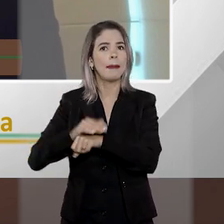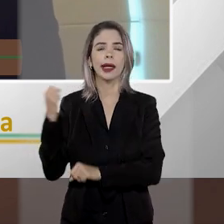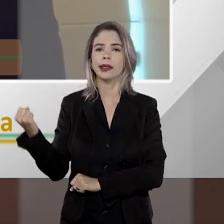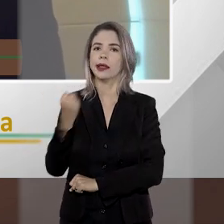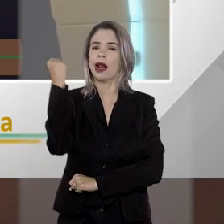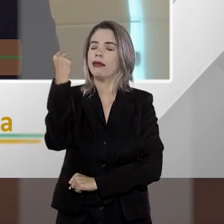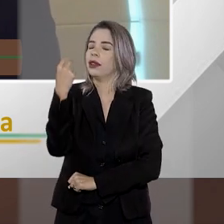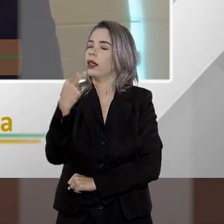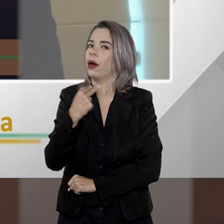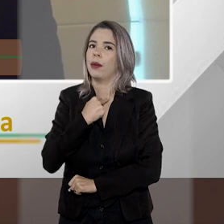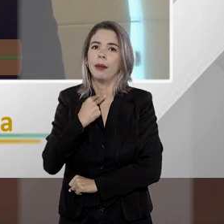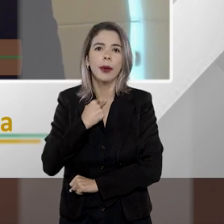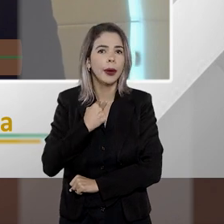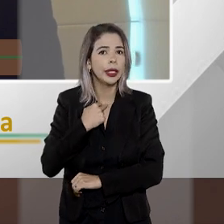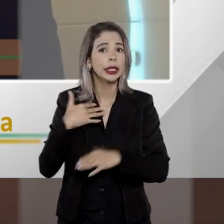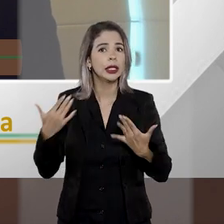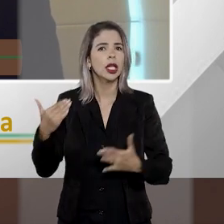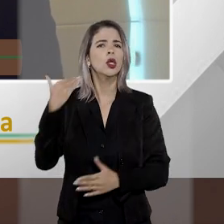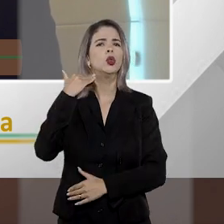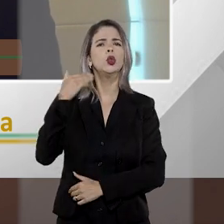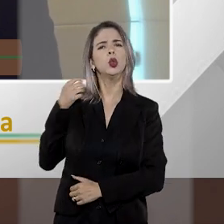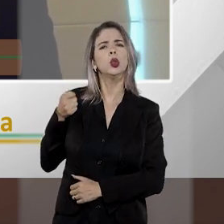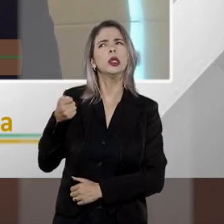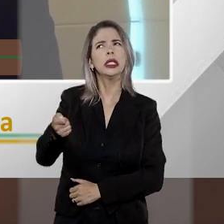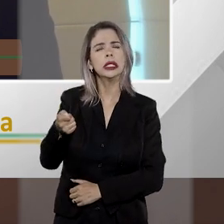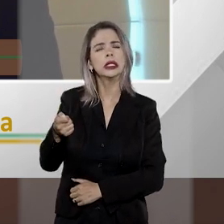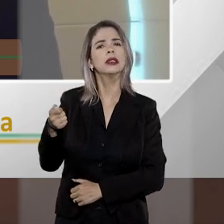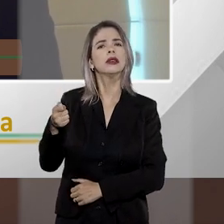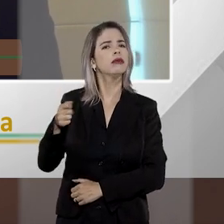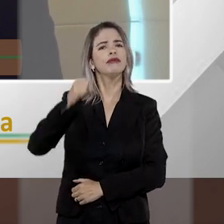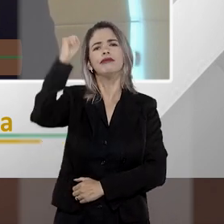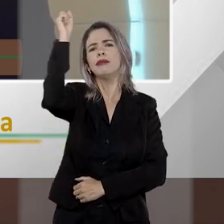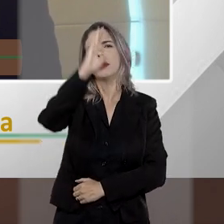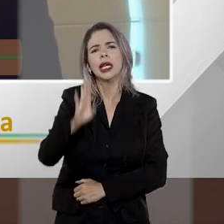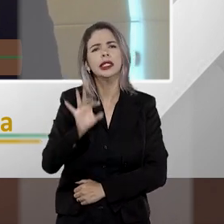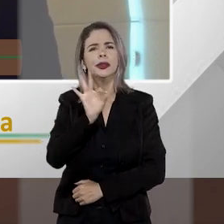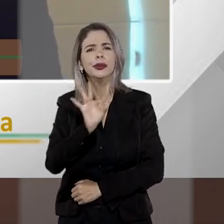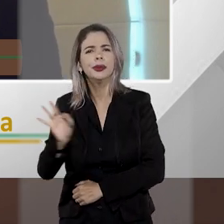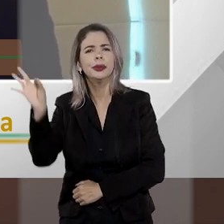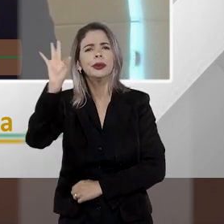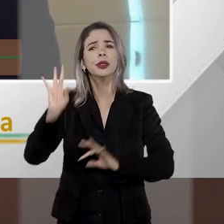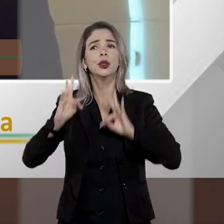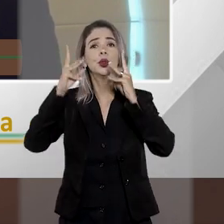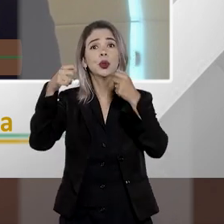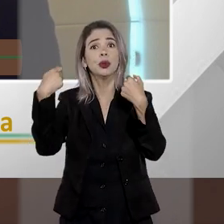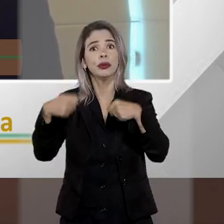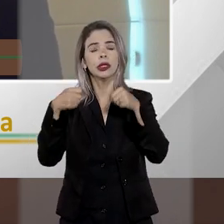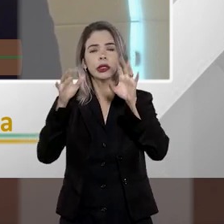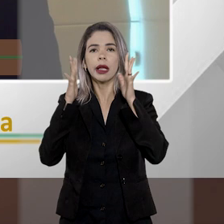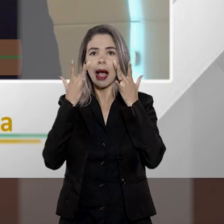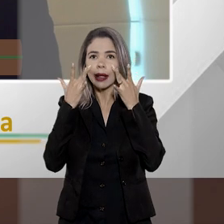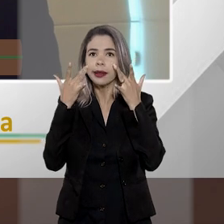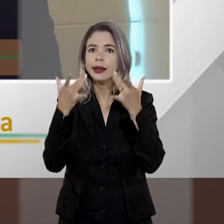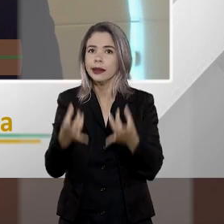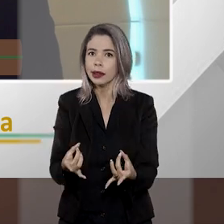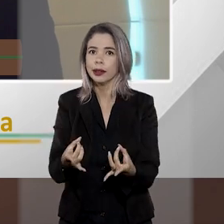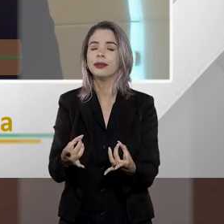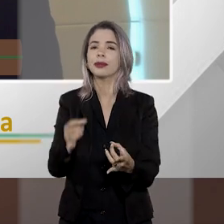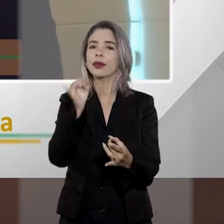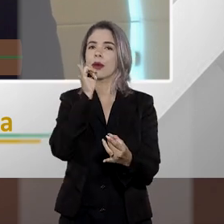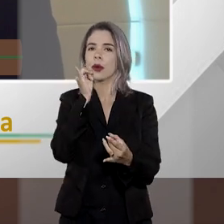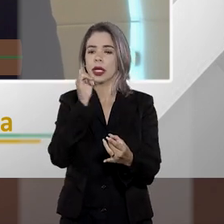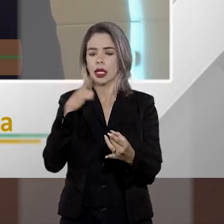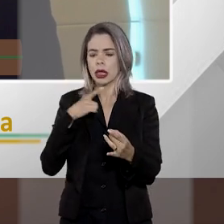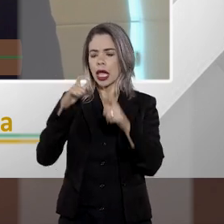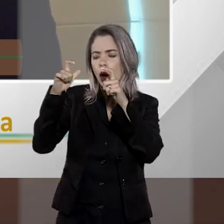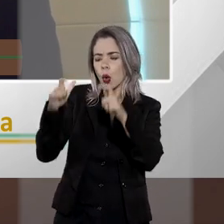de providências que esse juiz, essa juíza da execução, por todo o país, deve proceder. Como, por exemplo, estipular